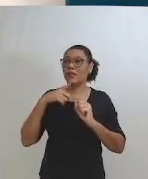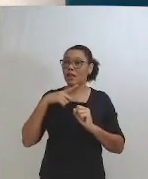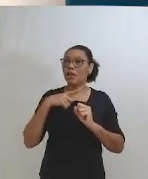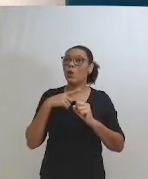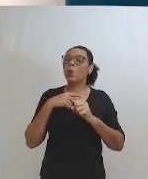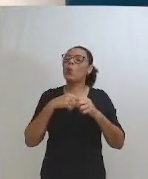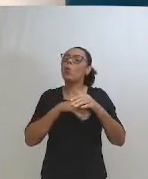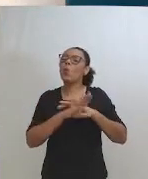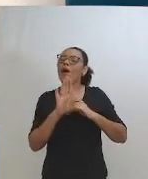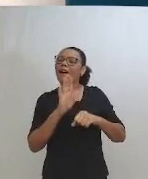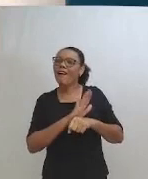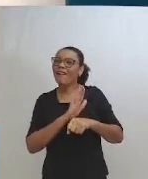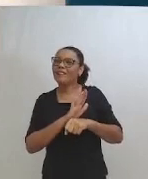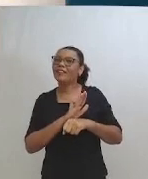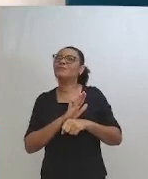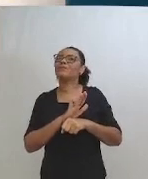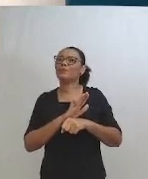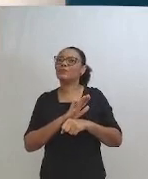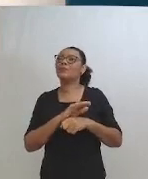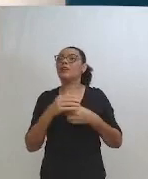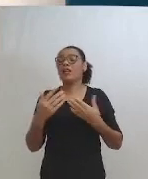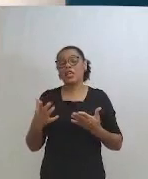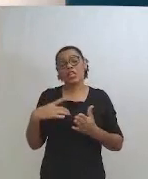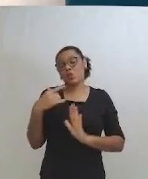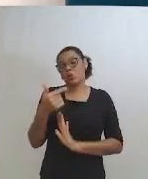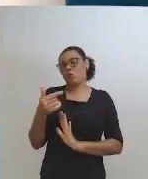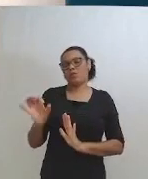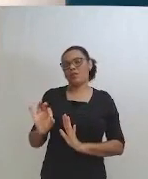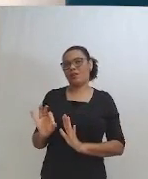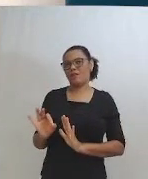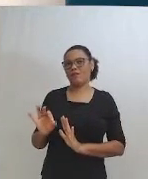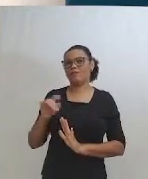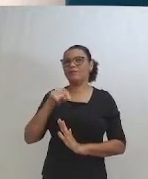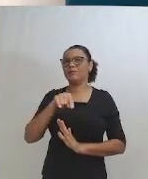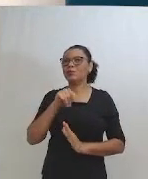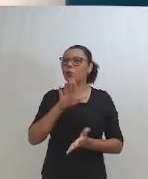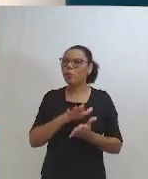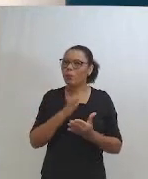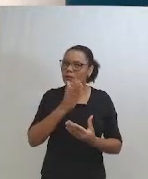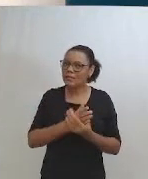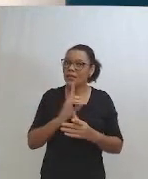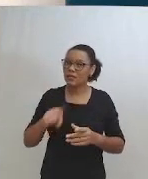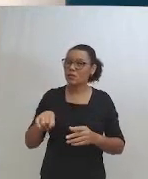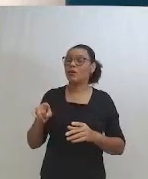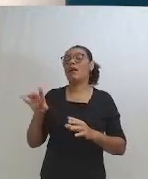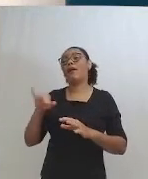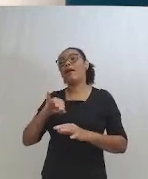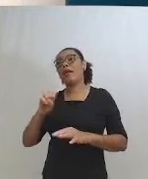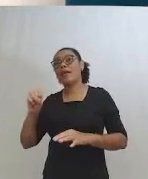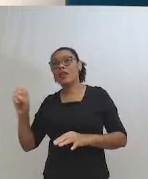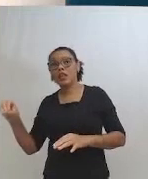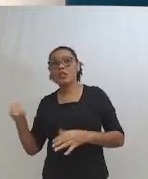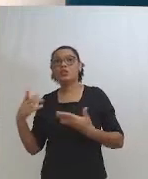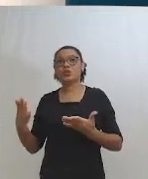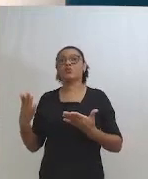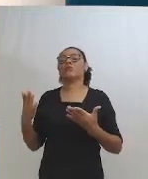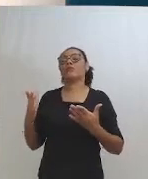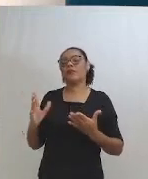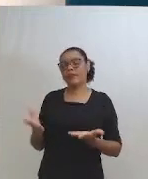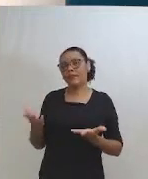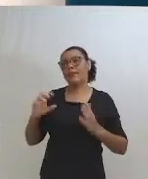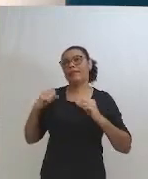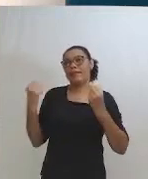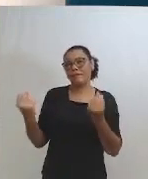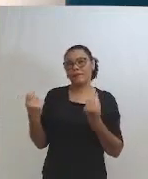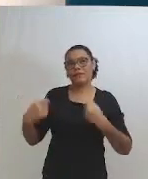que efetivamente não aconteceu nesse caso. Então, excelências, era isso que a defesa visa pugnar, o provimento do recurso para